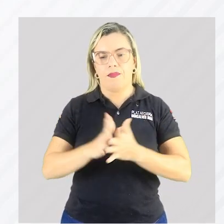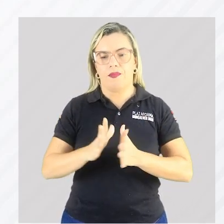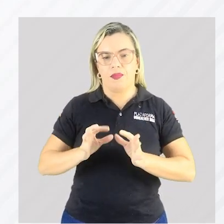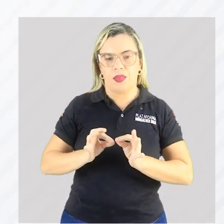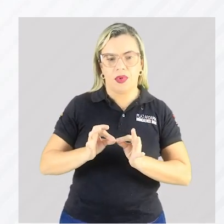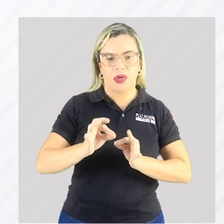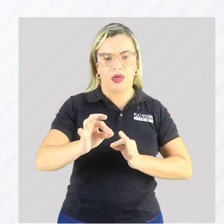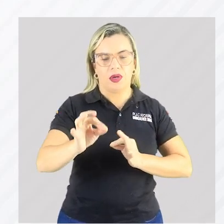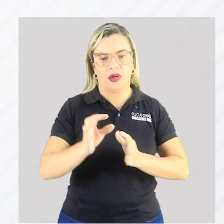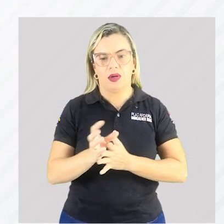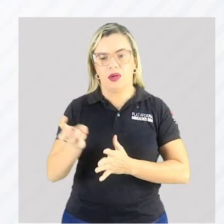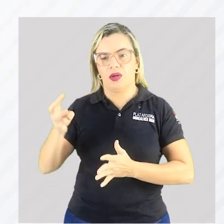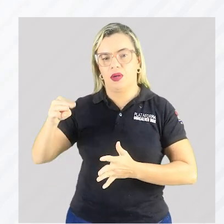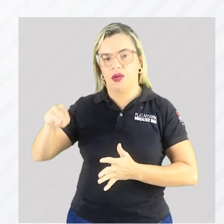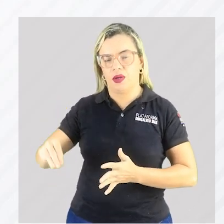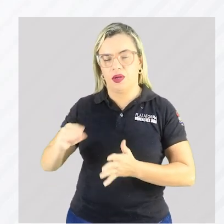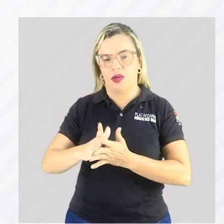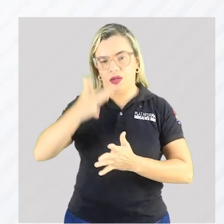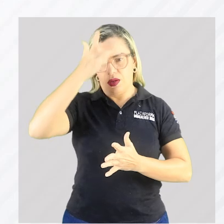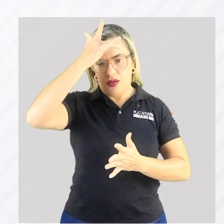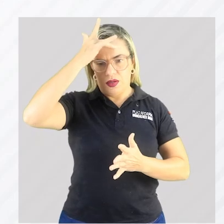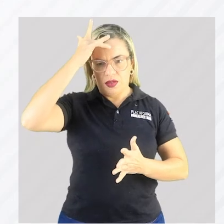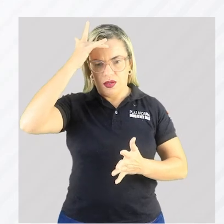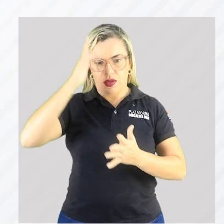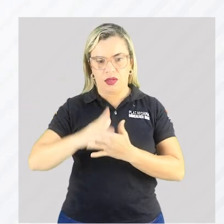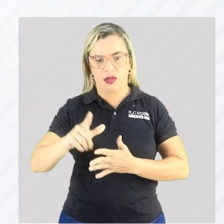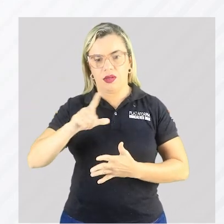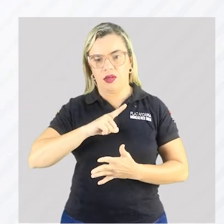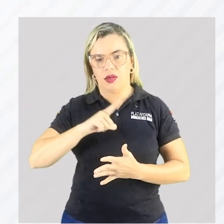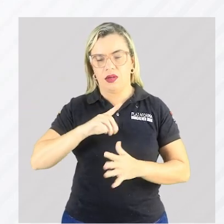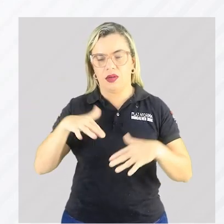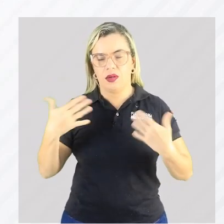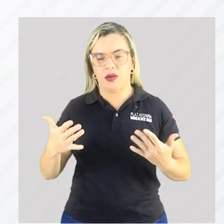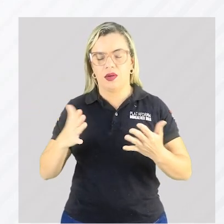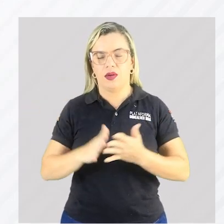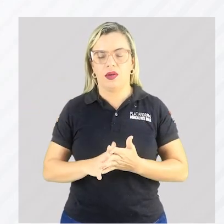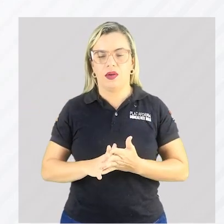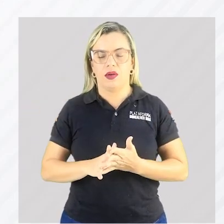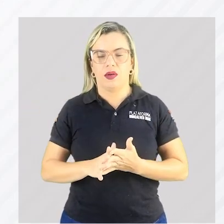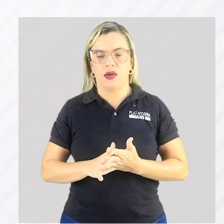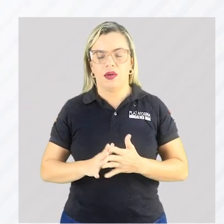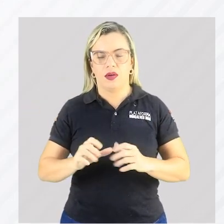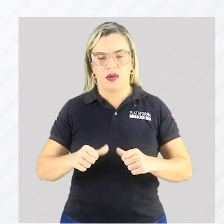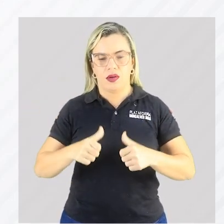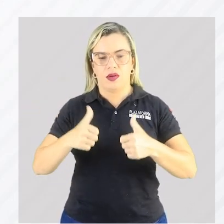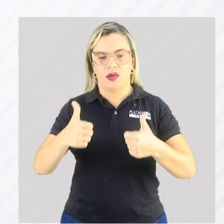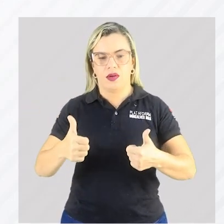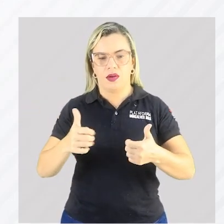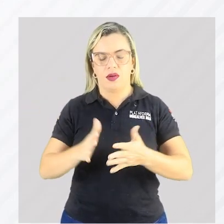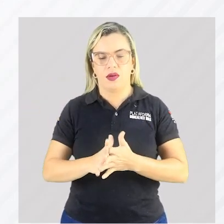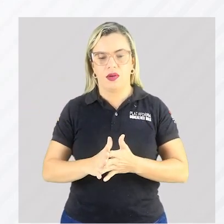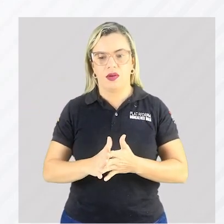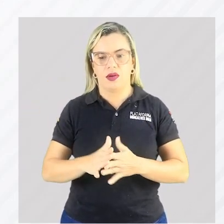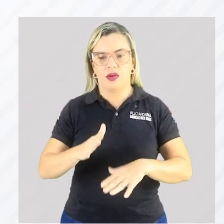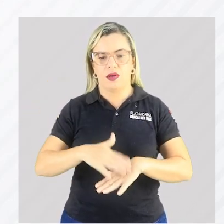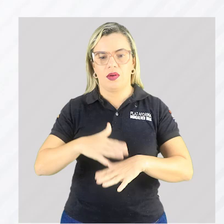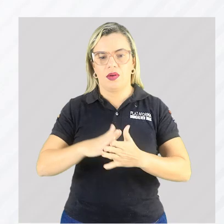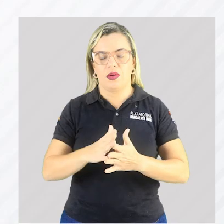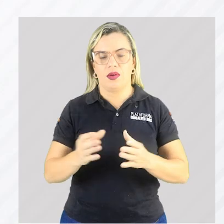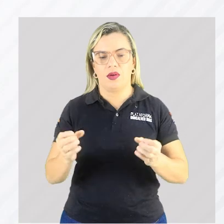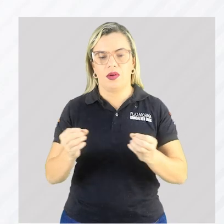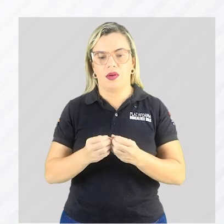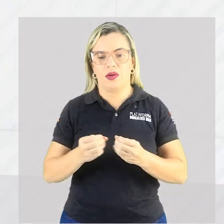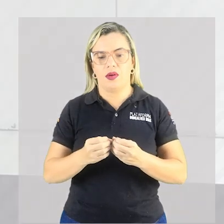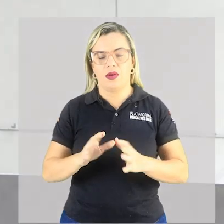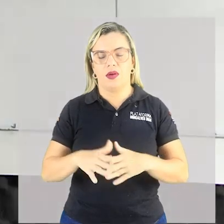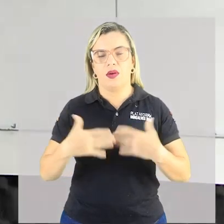metro em que o espectador deve se posicionar para que tenha conforto visual é mais próximo